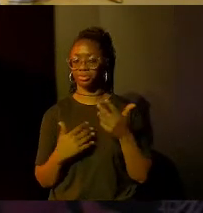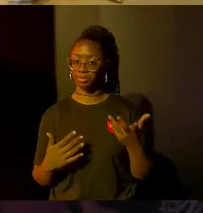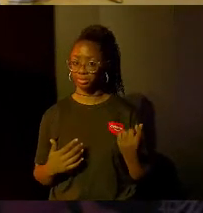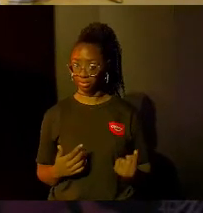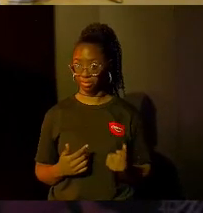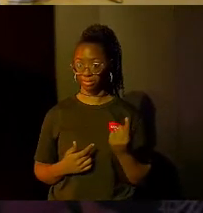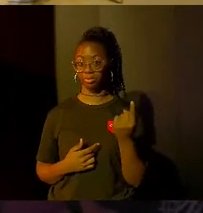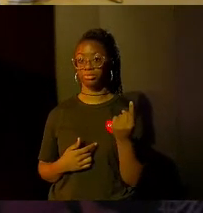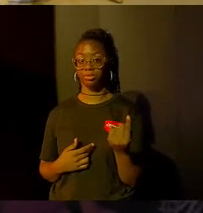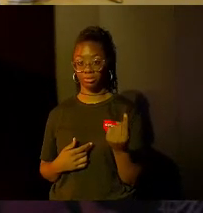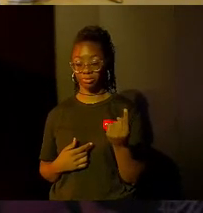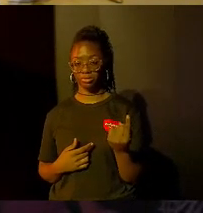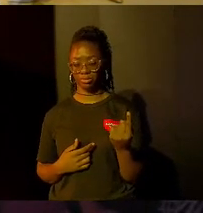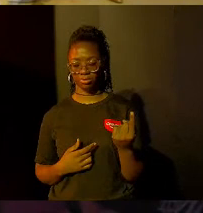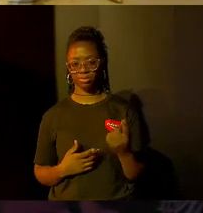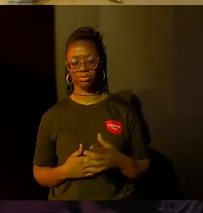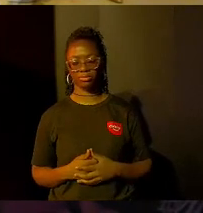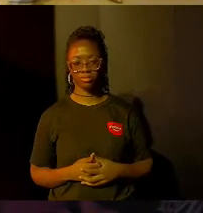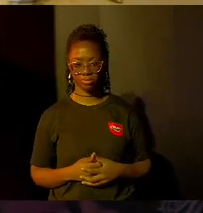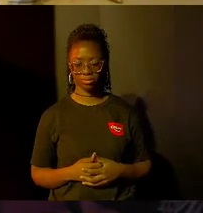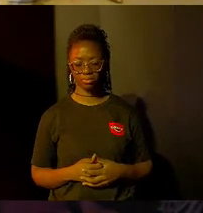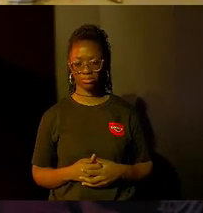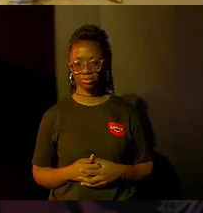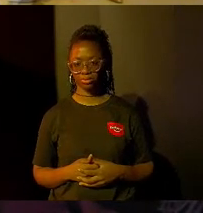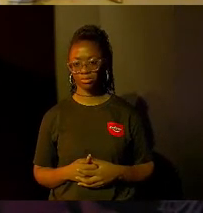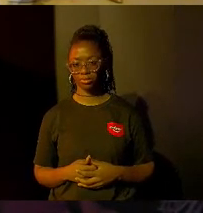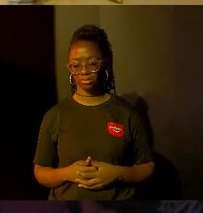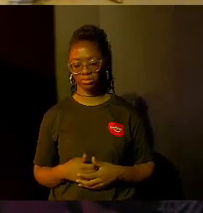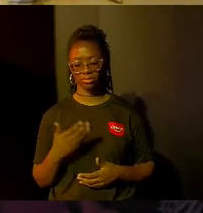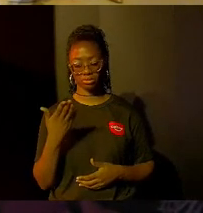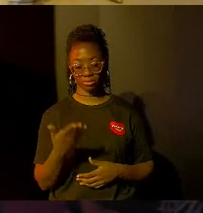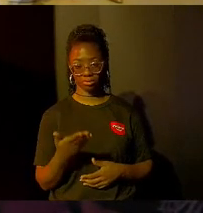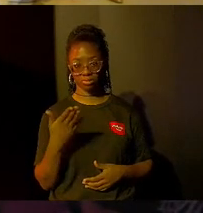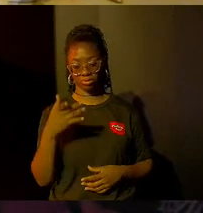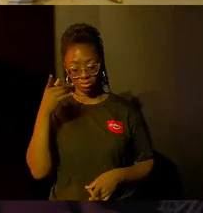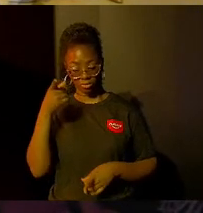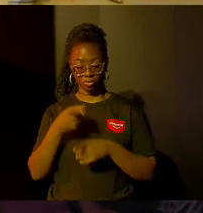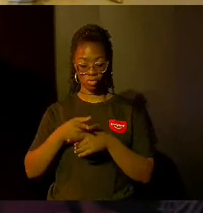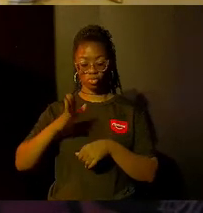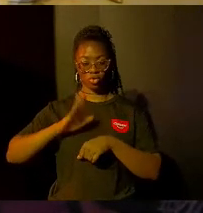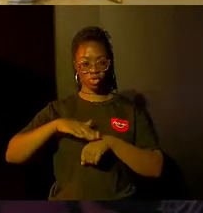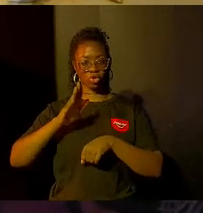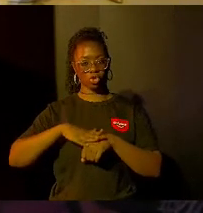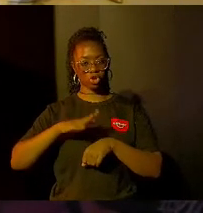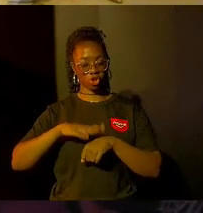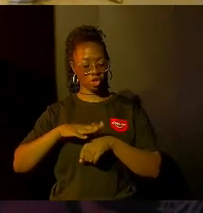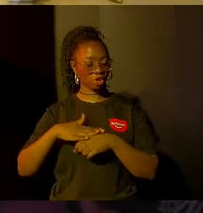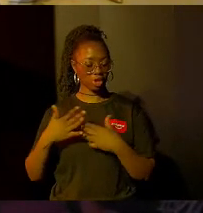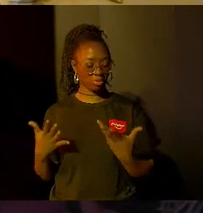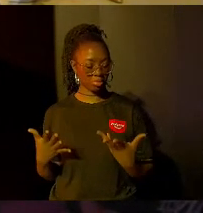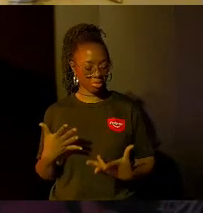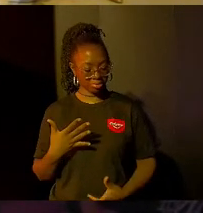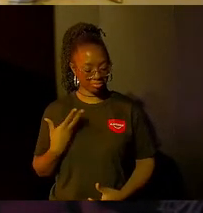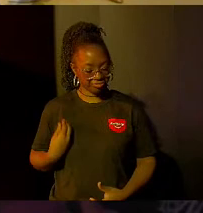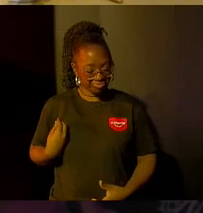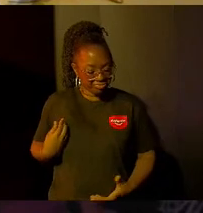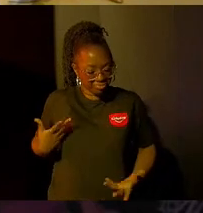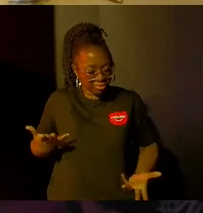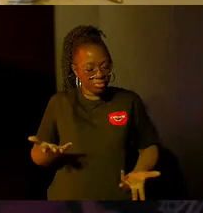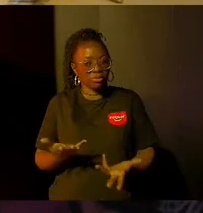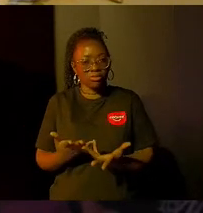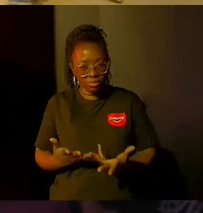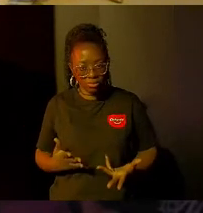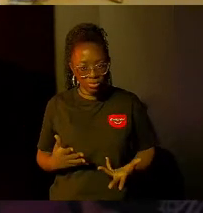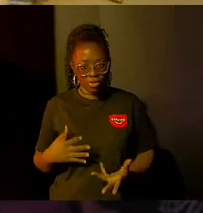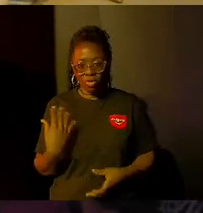delas é essa da descoberta da nossa própria sexualidade aquela sexualidade que